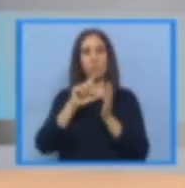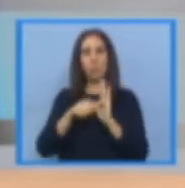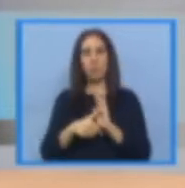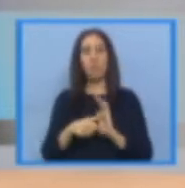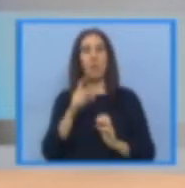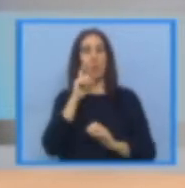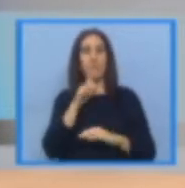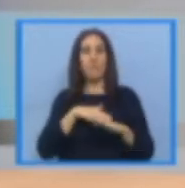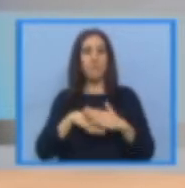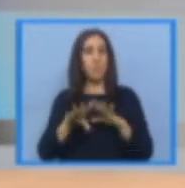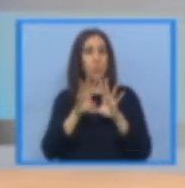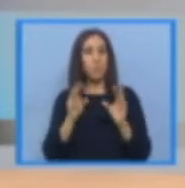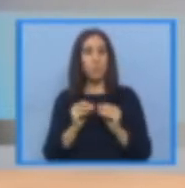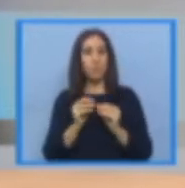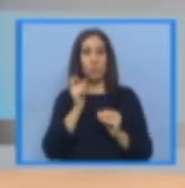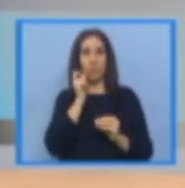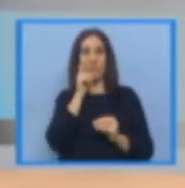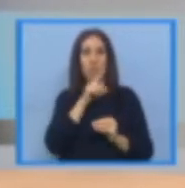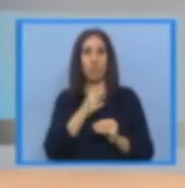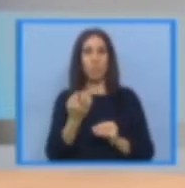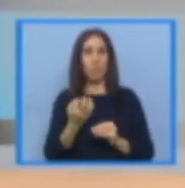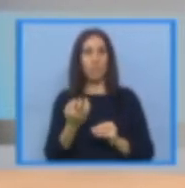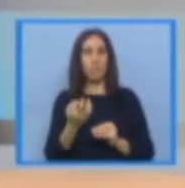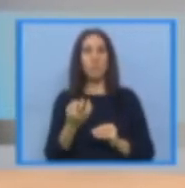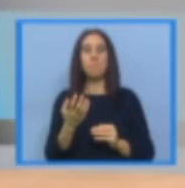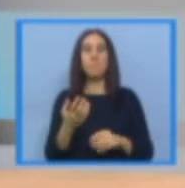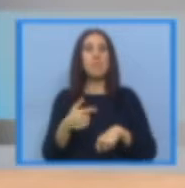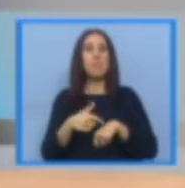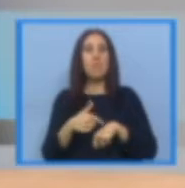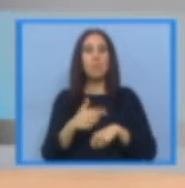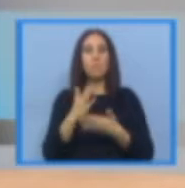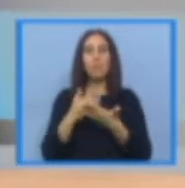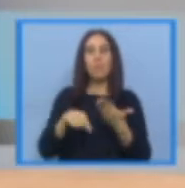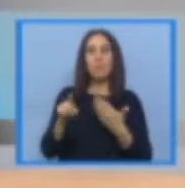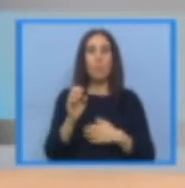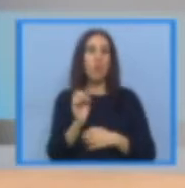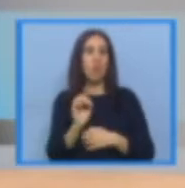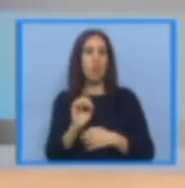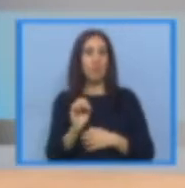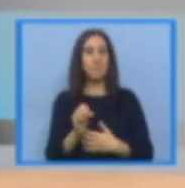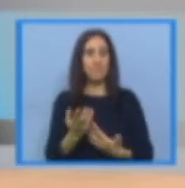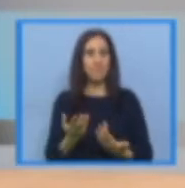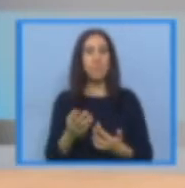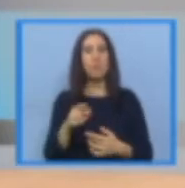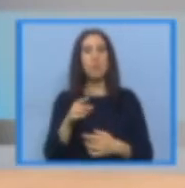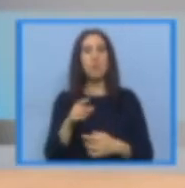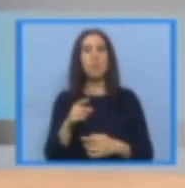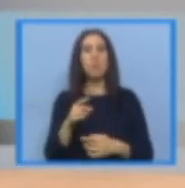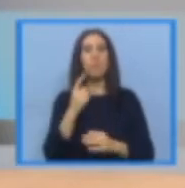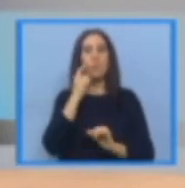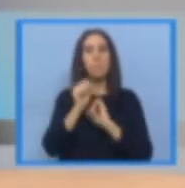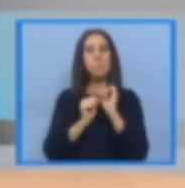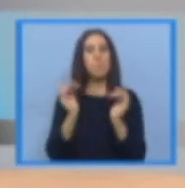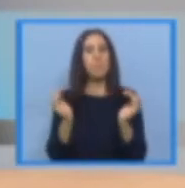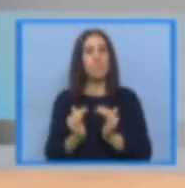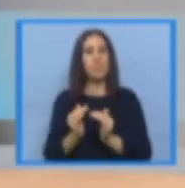quem faz tudo e, por isso, não têm tempo para ir à escola, são as com os menos